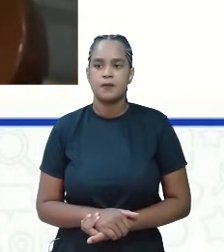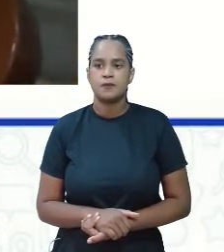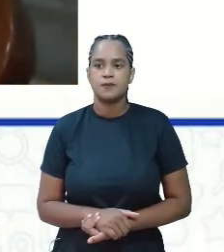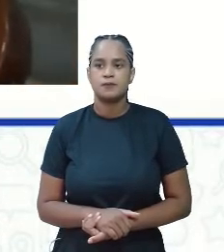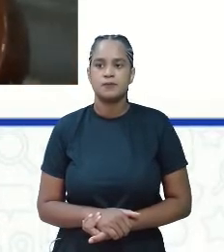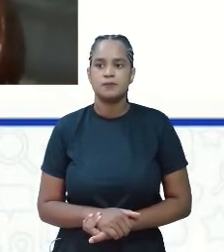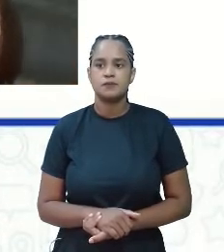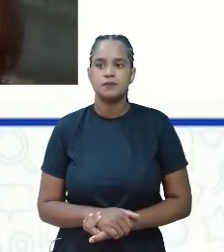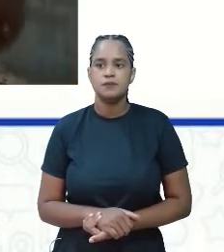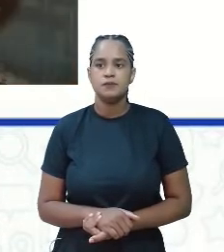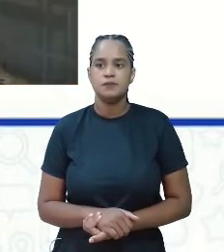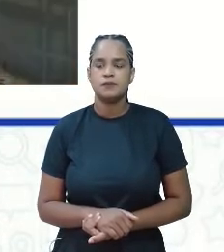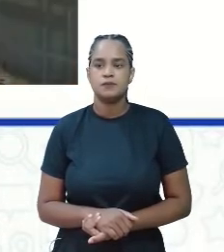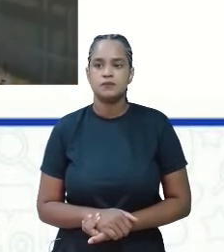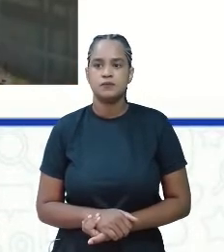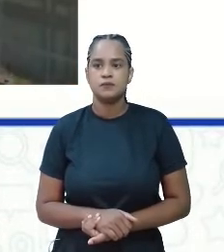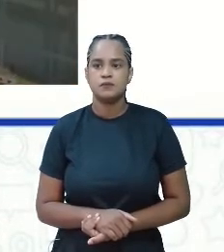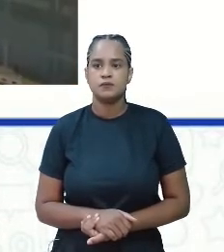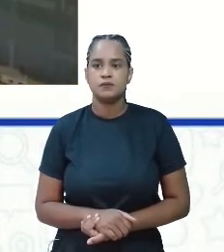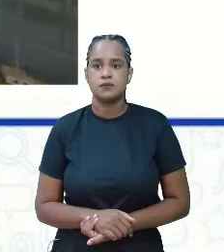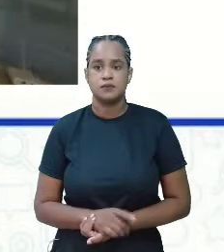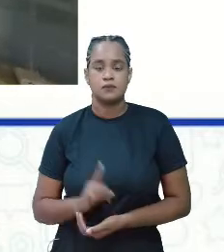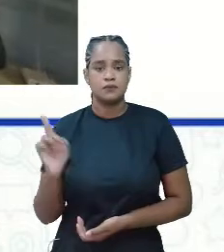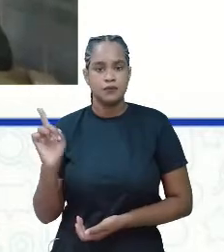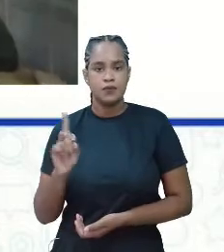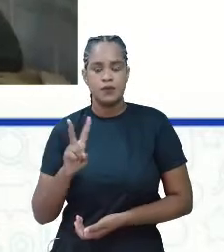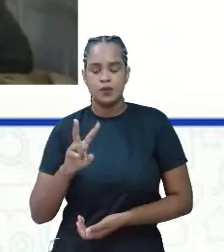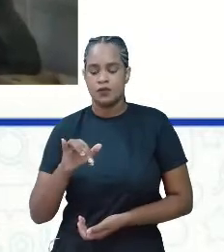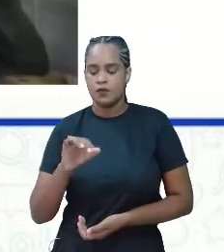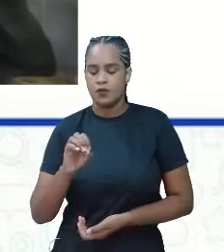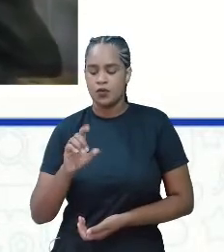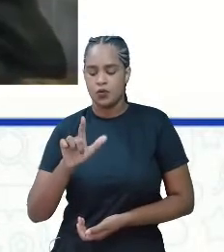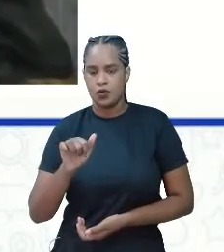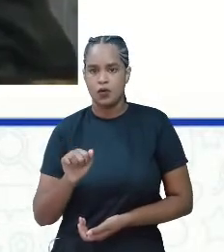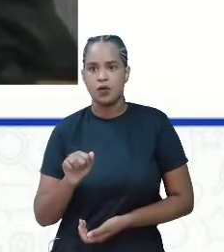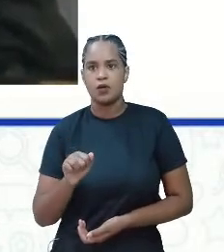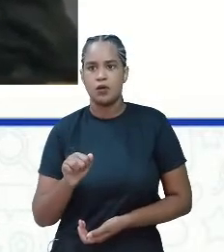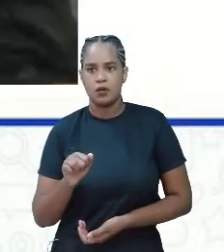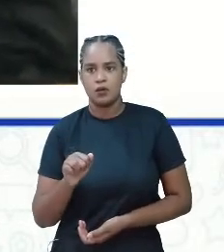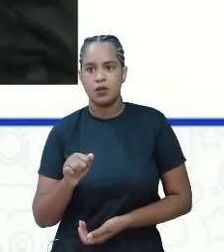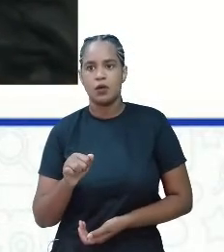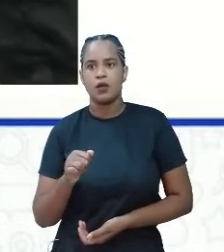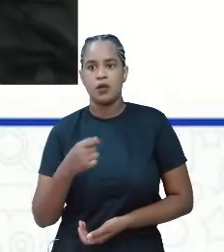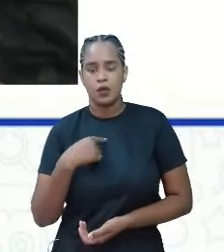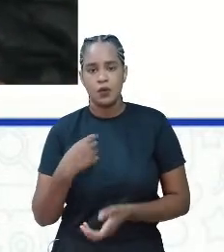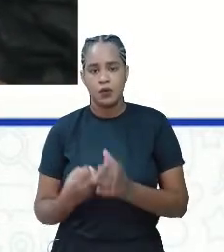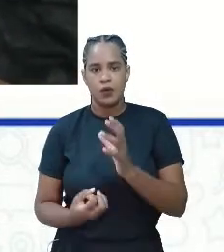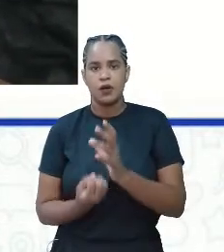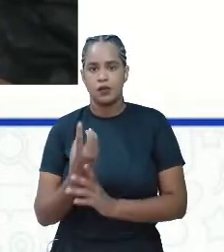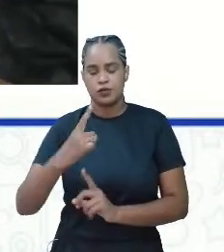né? Essa viola aqui, eu fiz de cabaça,